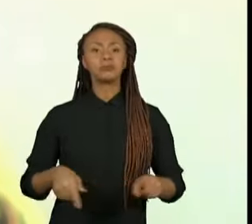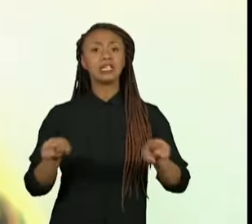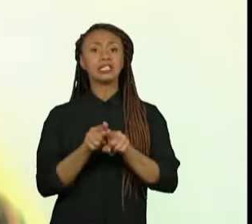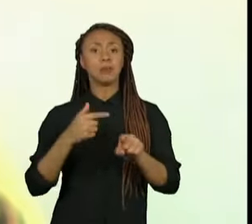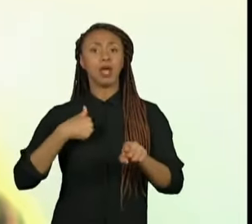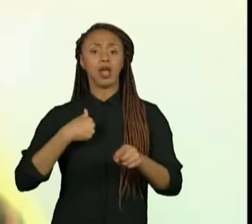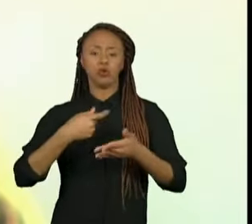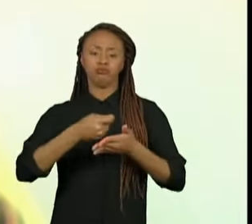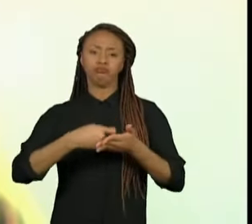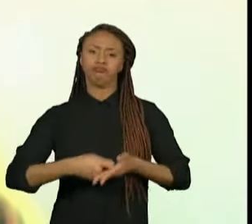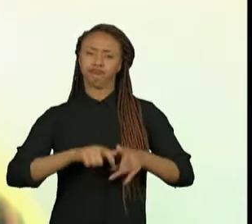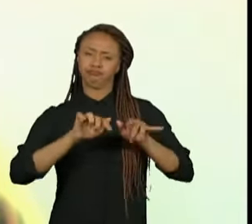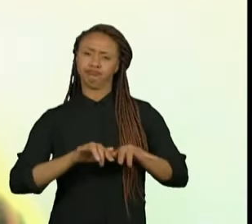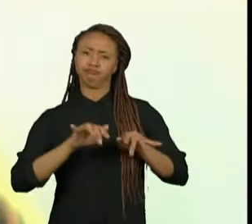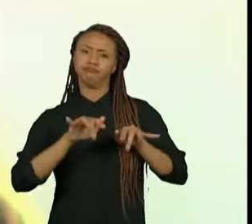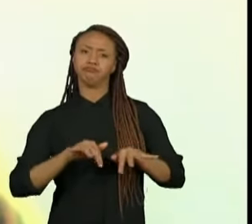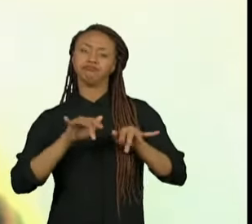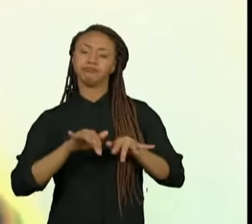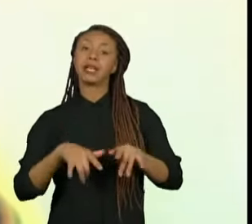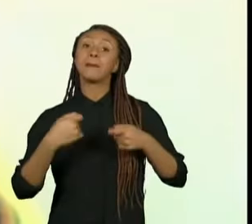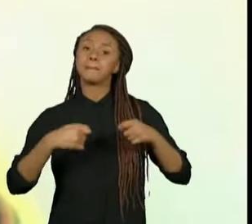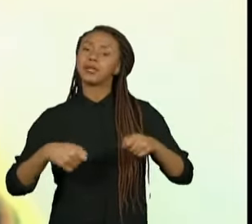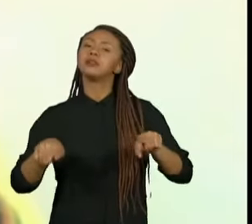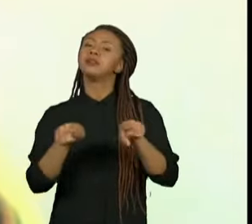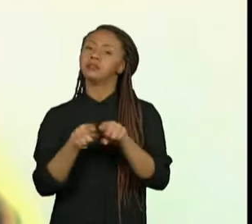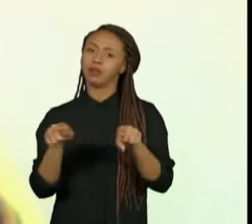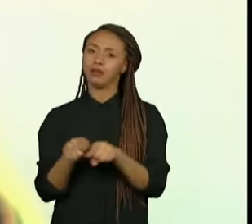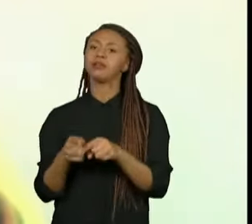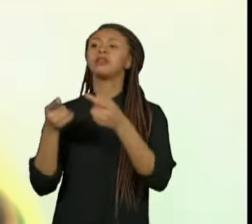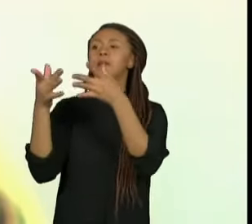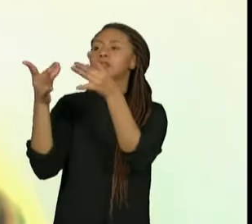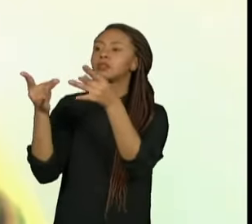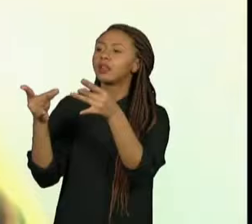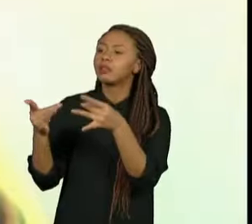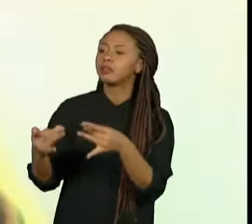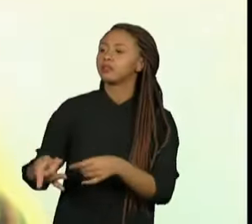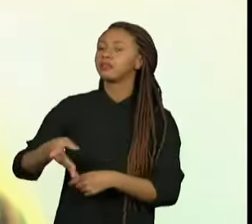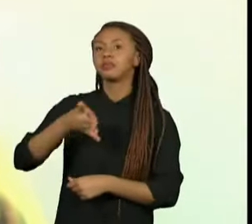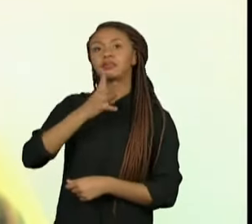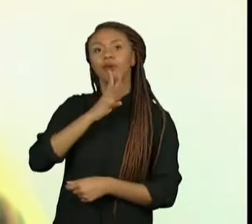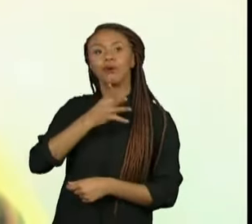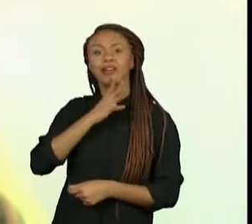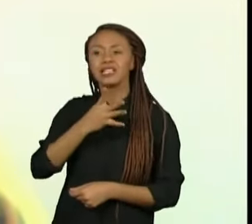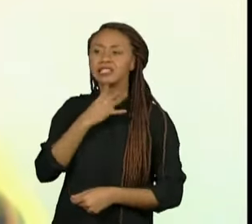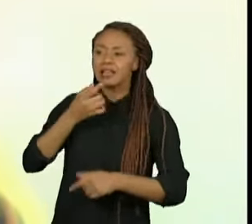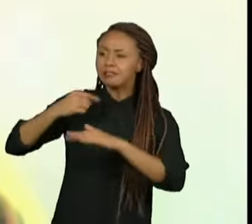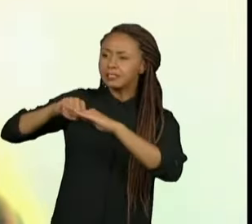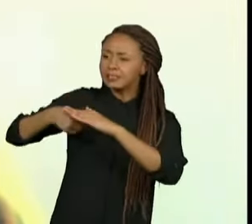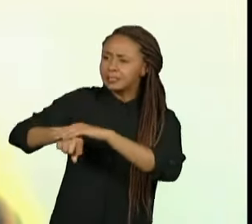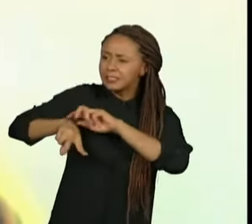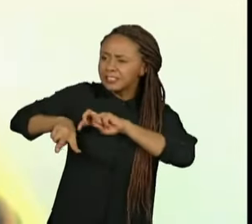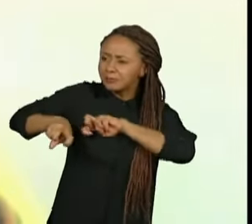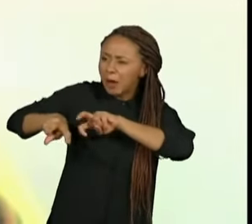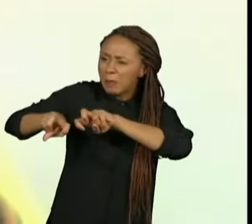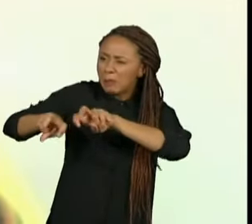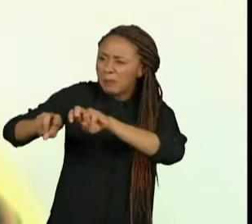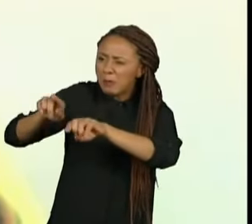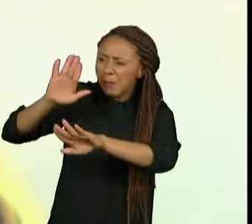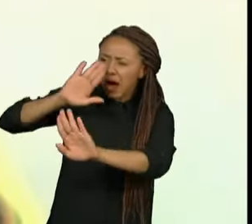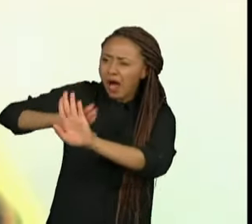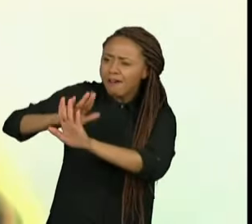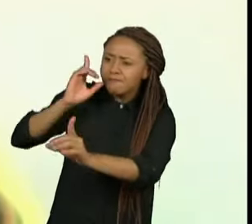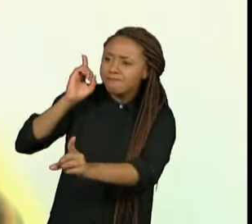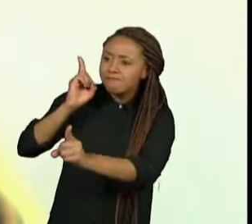também, você tem que saber os detalhes, você tem que. E no fundo você tem que ir na alma da